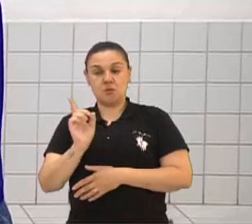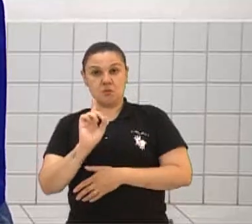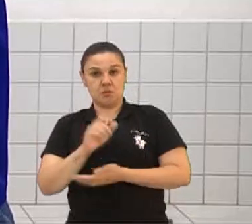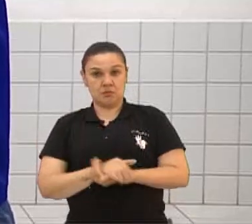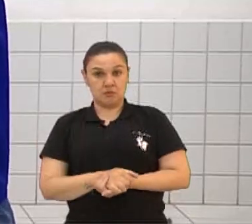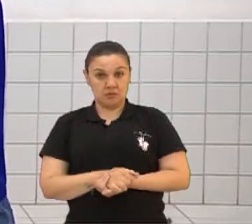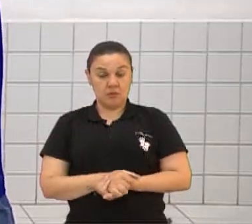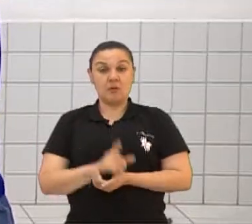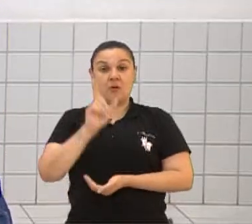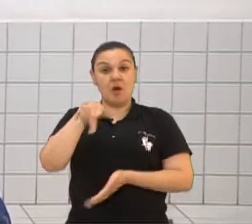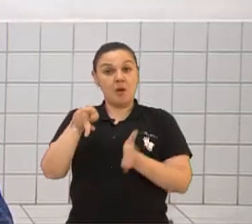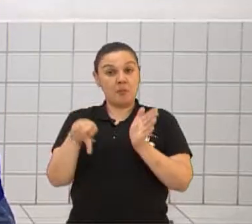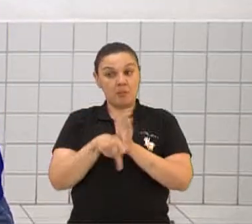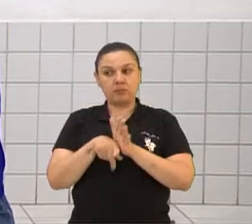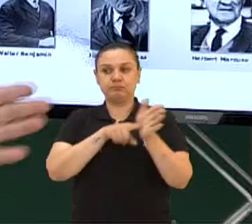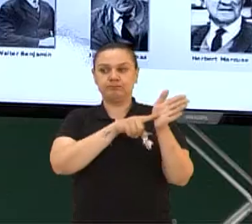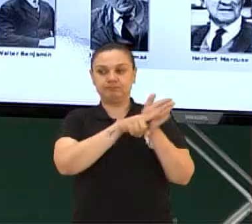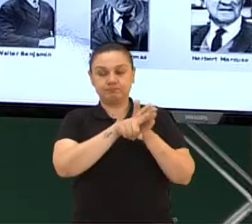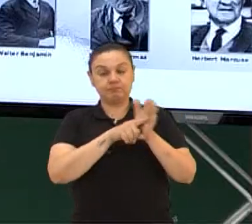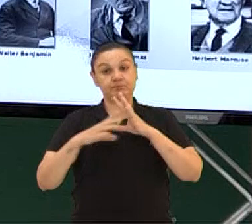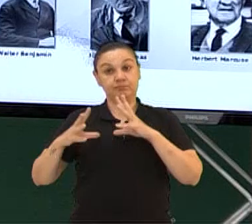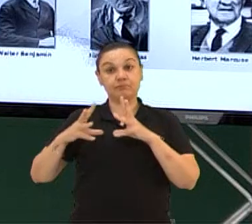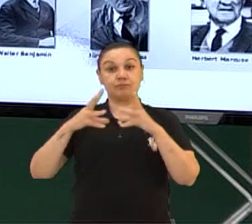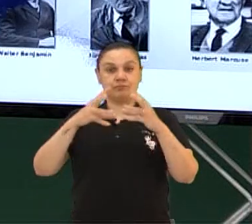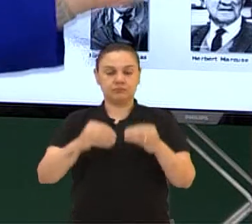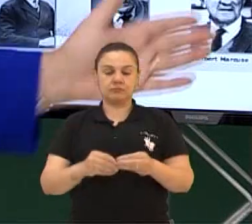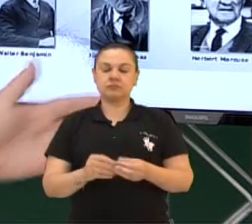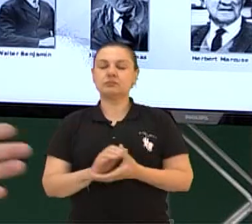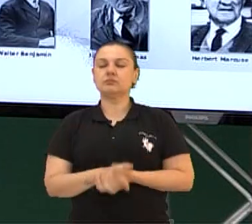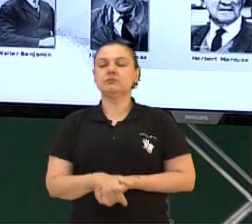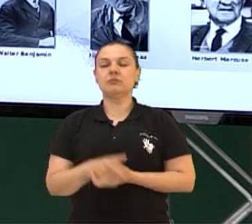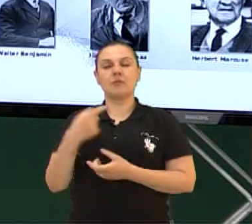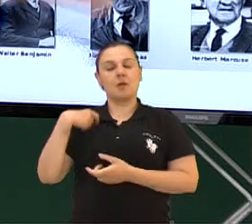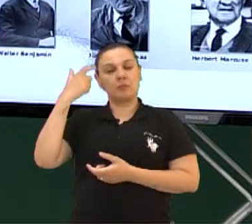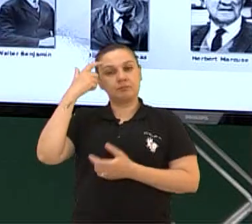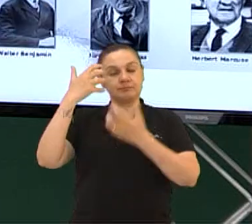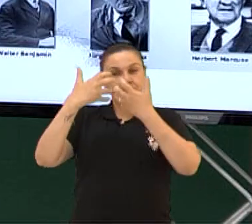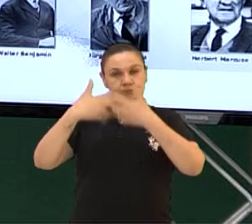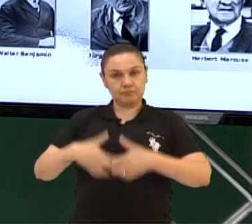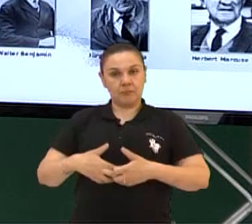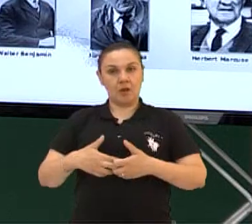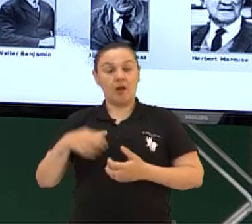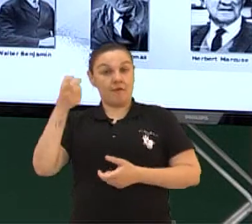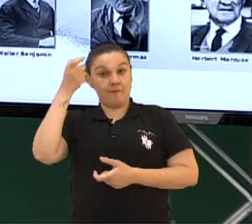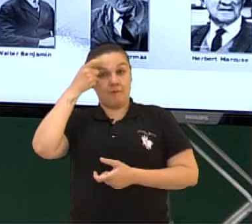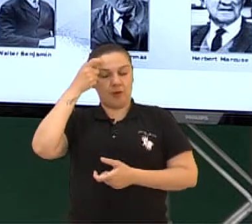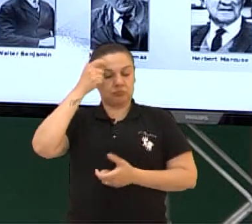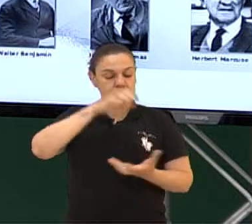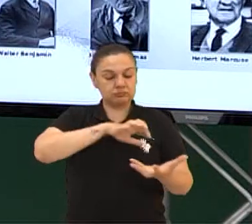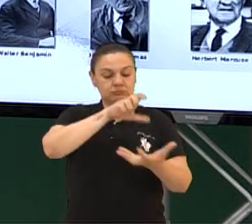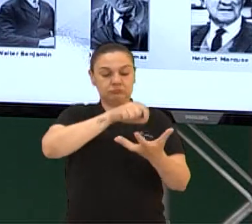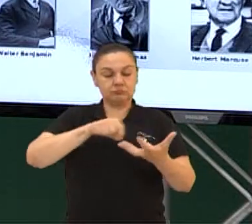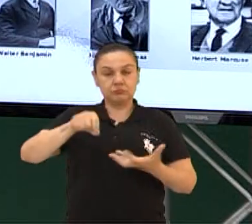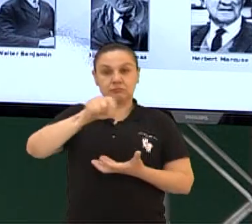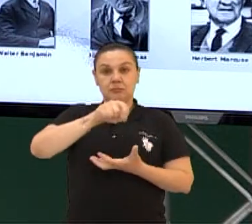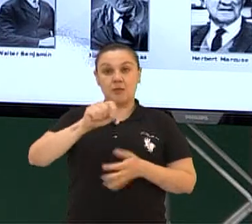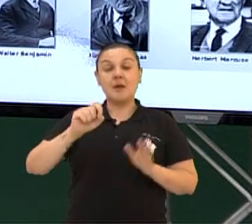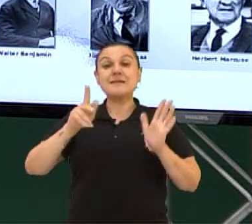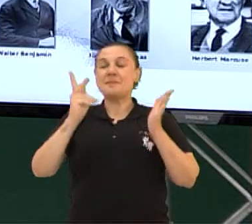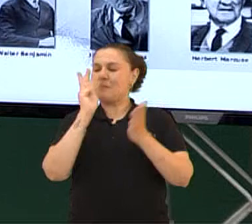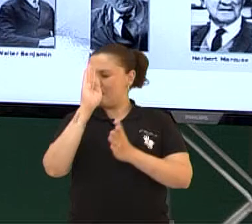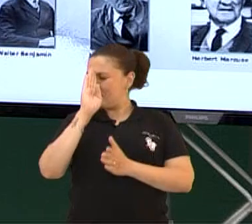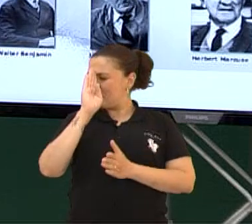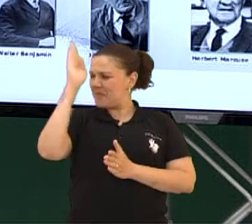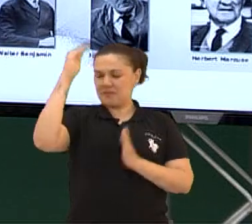Sim, eles são estudados sempre no pensamento acadêmico universal, principalmente na área de